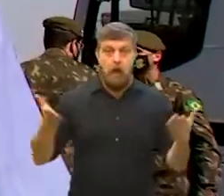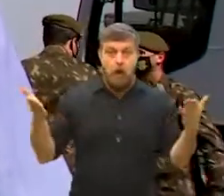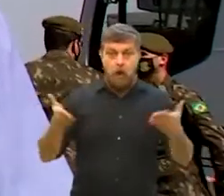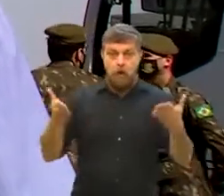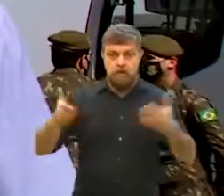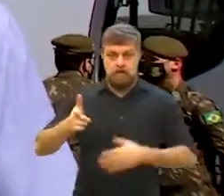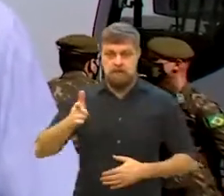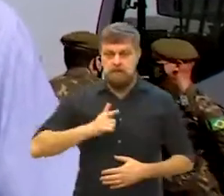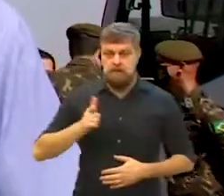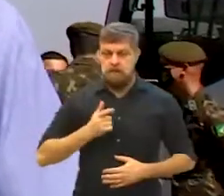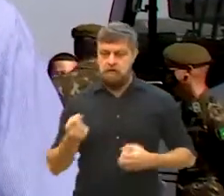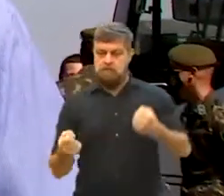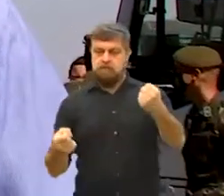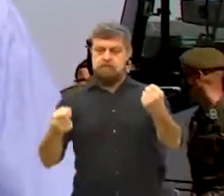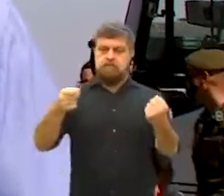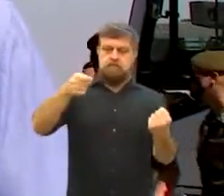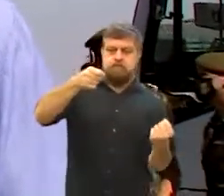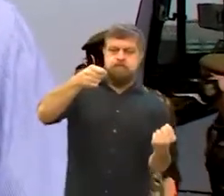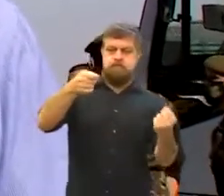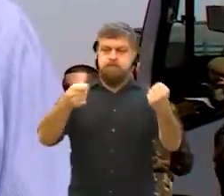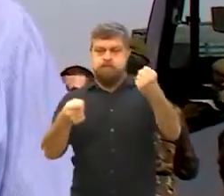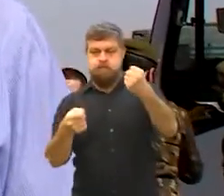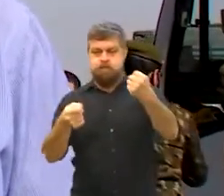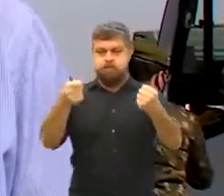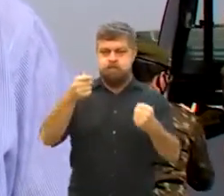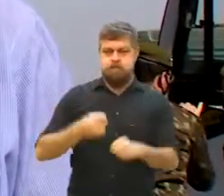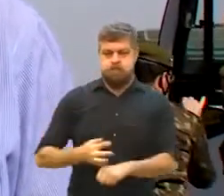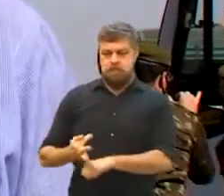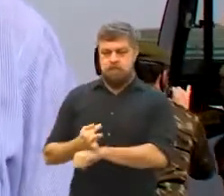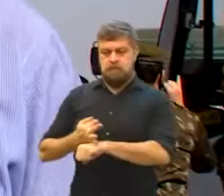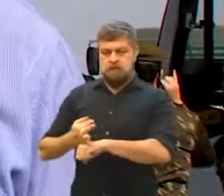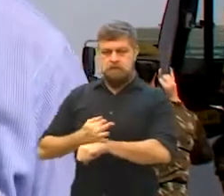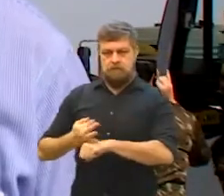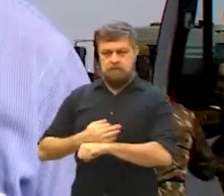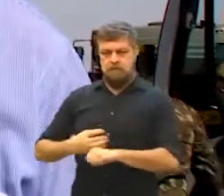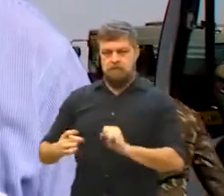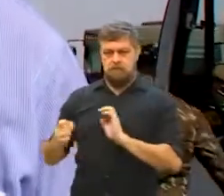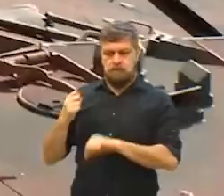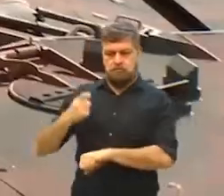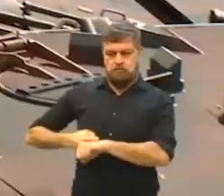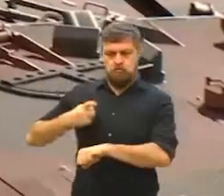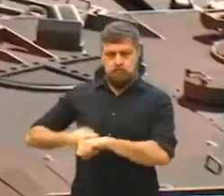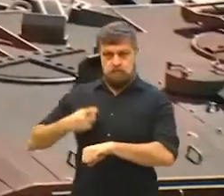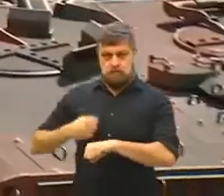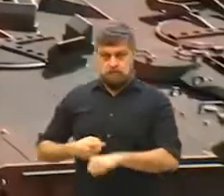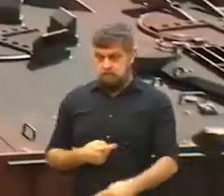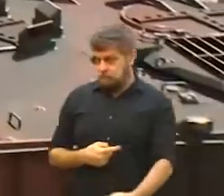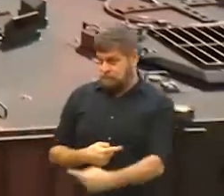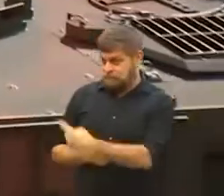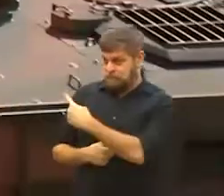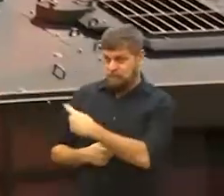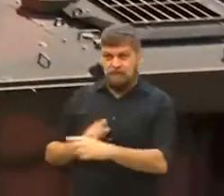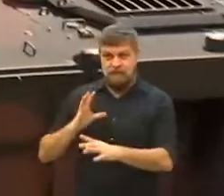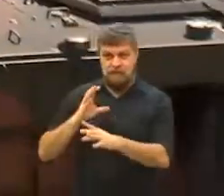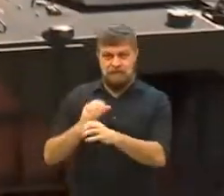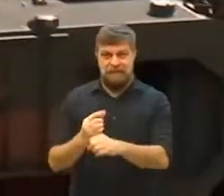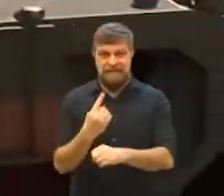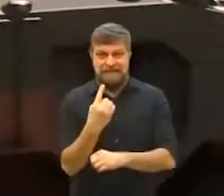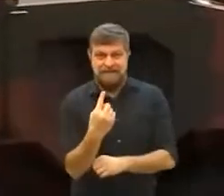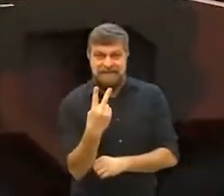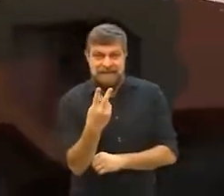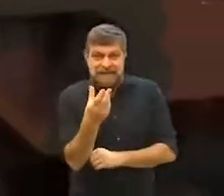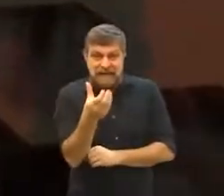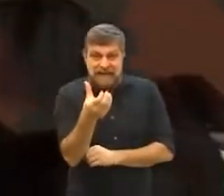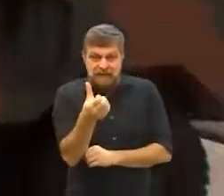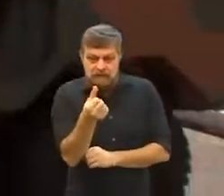receber hoje o blindado com o nome da nossa cidade a brigada vai contar